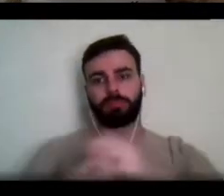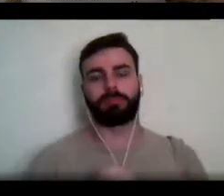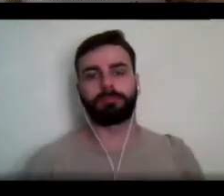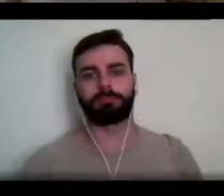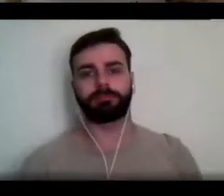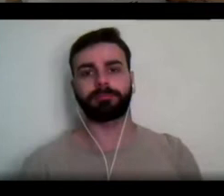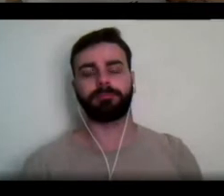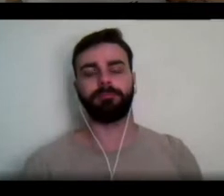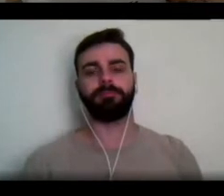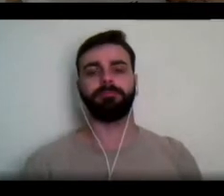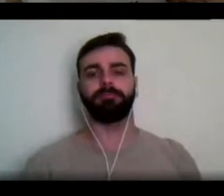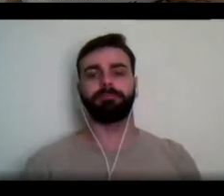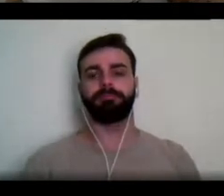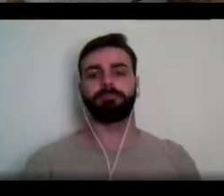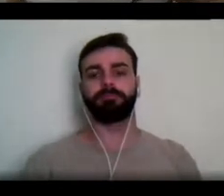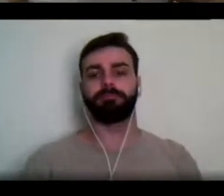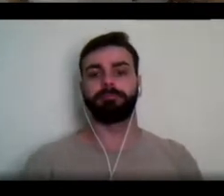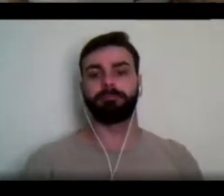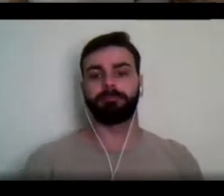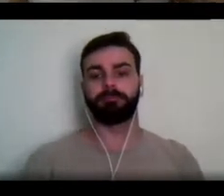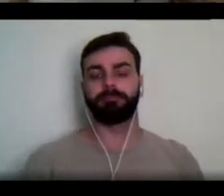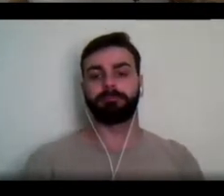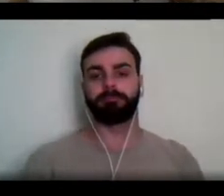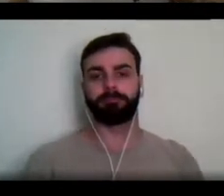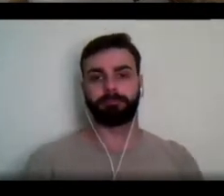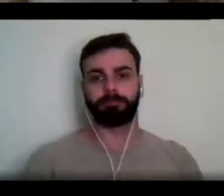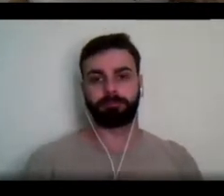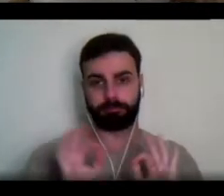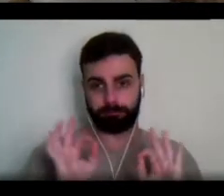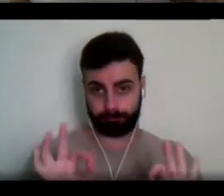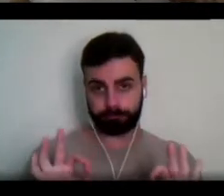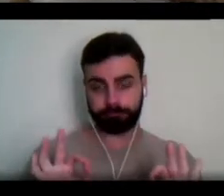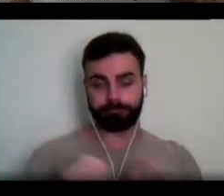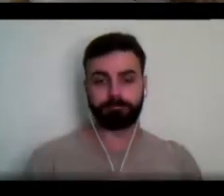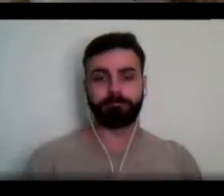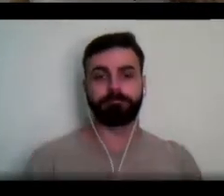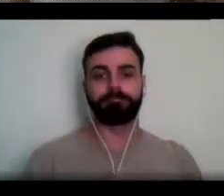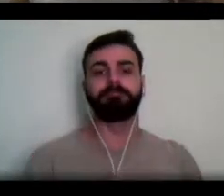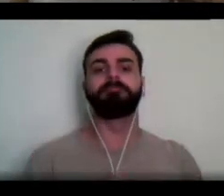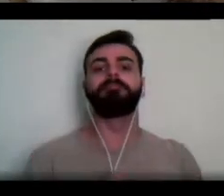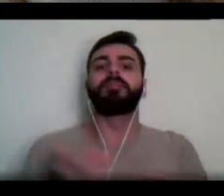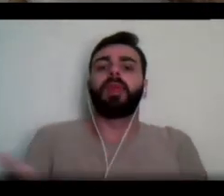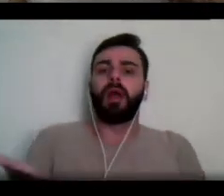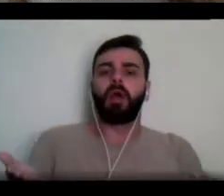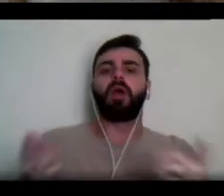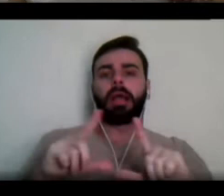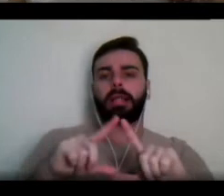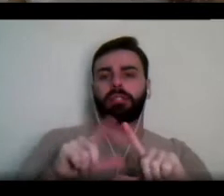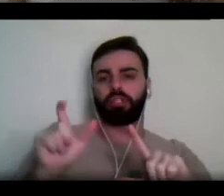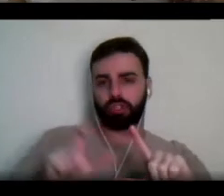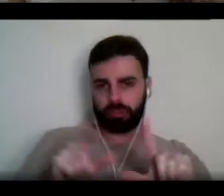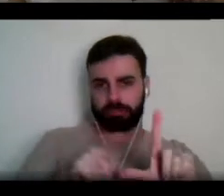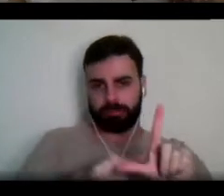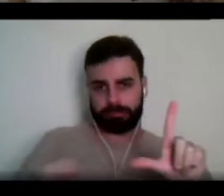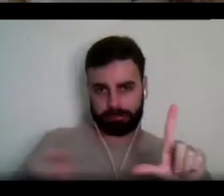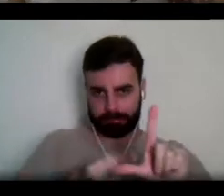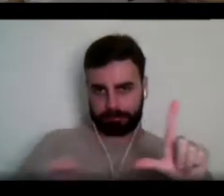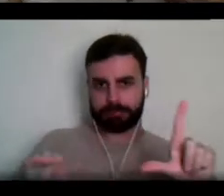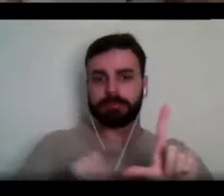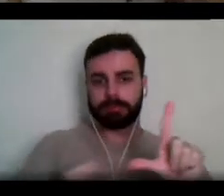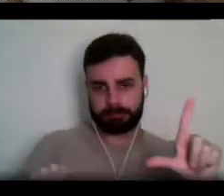44,2 metros. E esse aqui é o deslocamento ΔY. Certo? E o meu